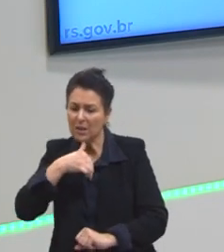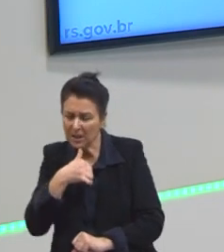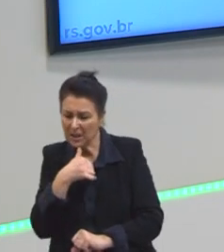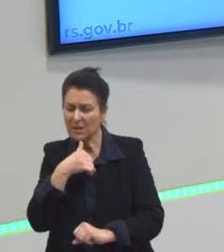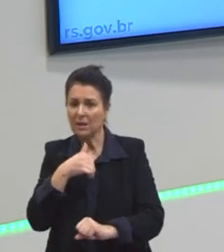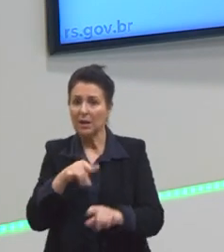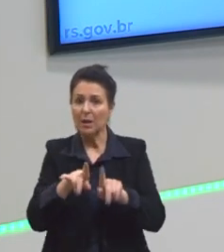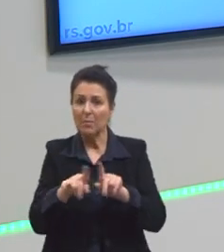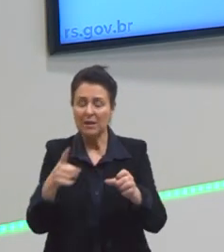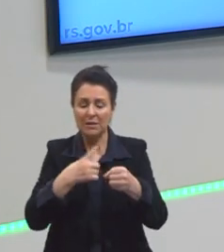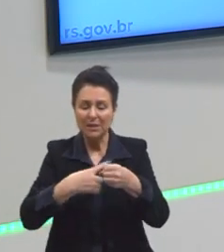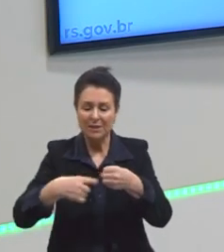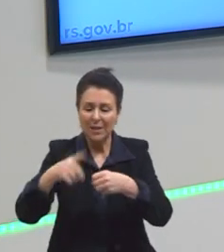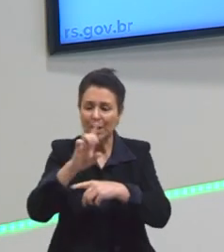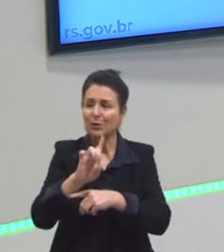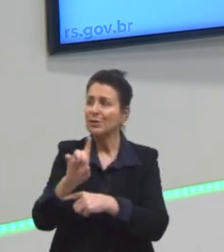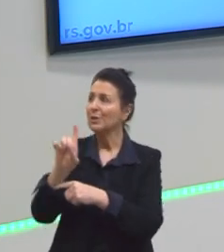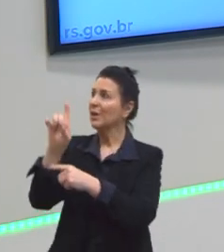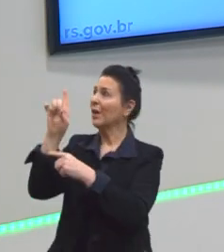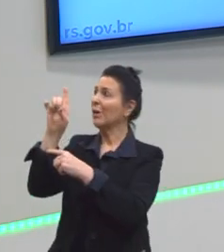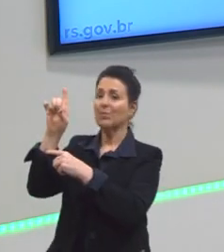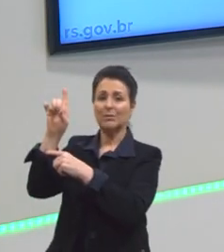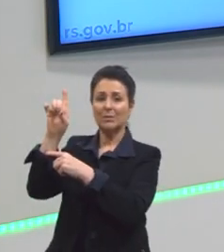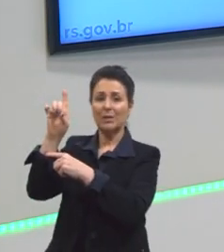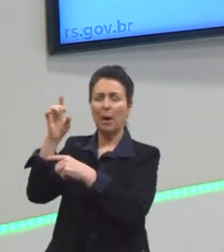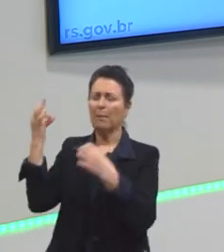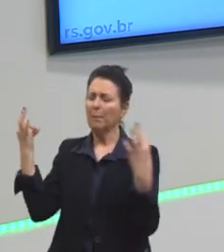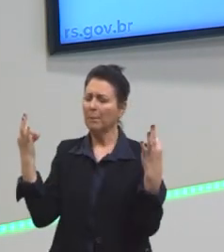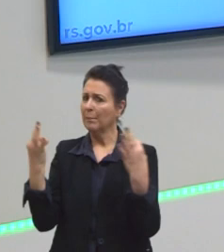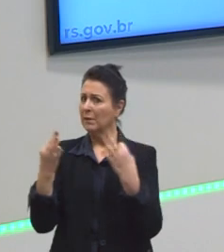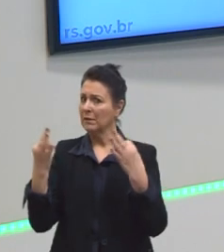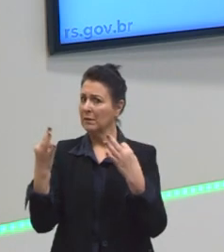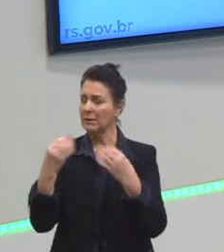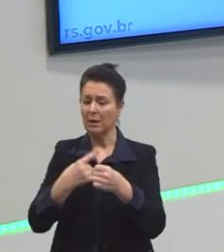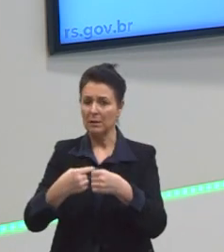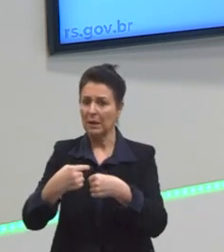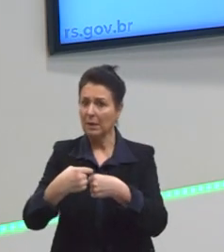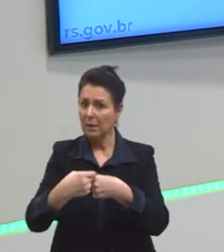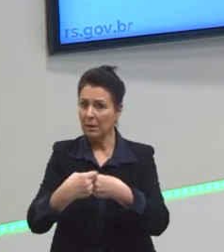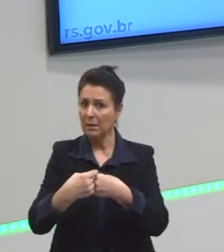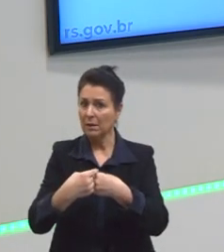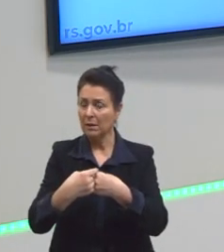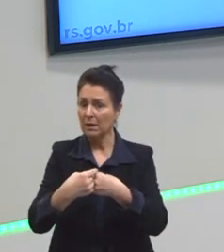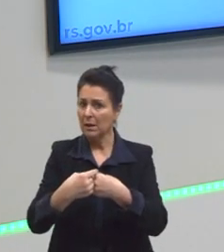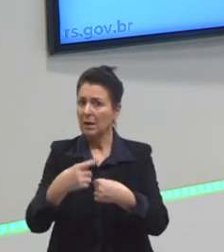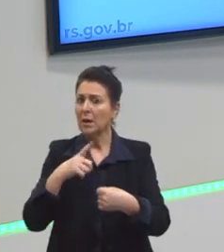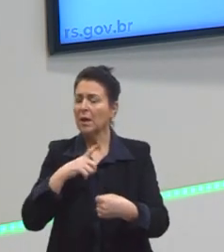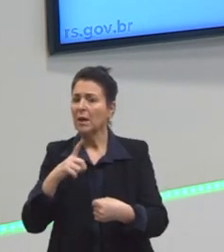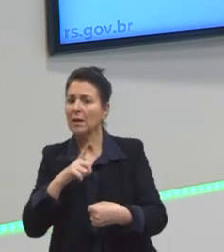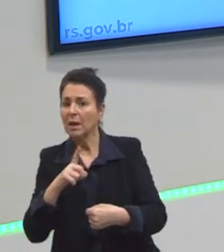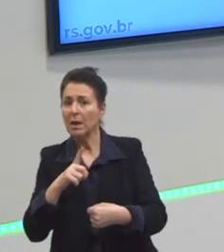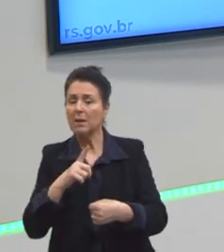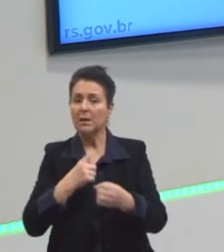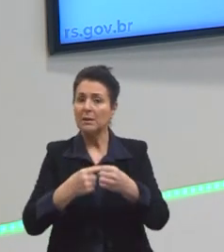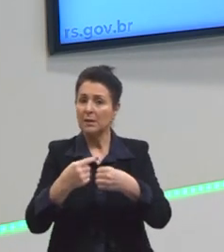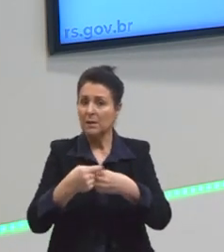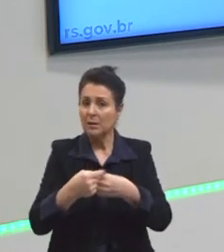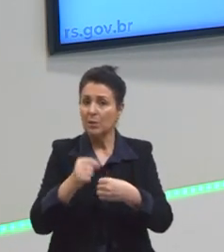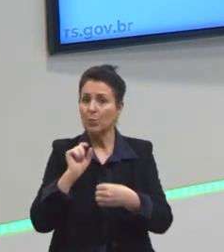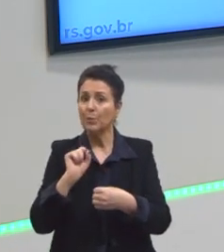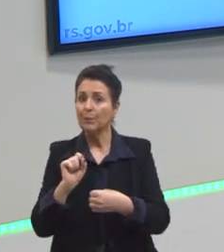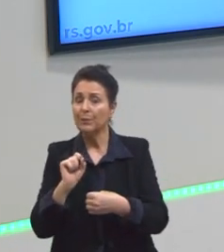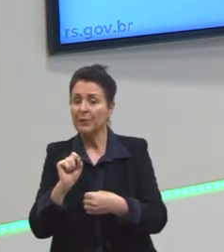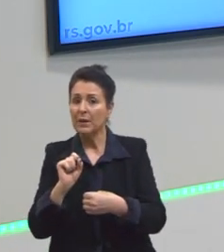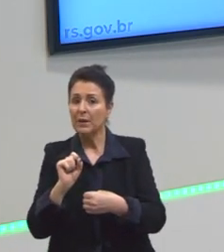cidade celeste a Cidade de Deus essa cidade perfeita na estaria seria então essa cidade perfeita